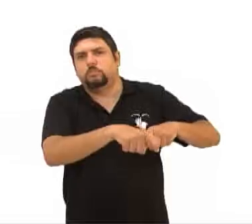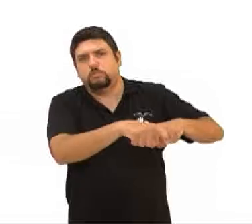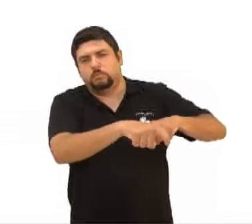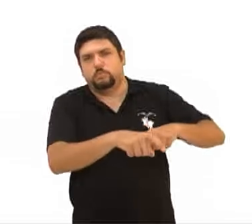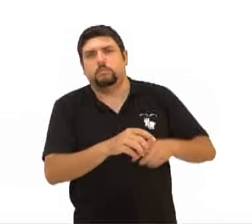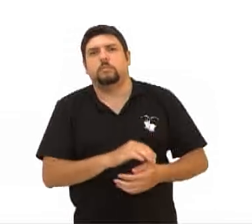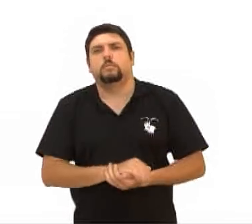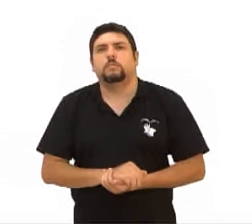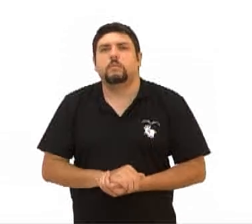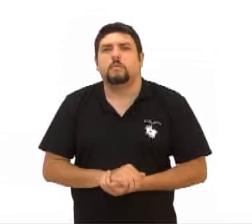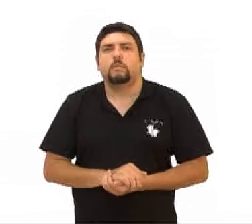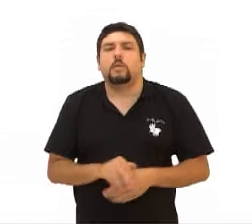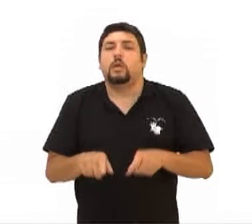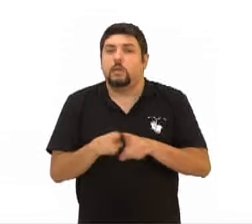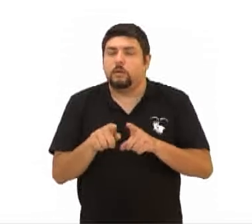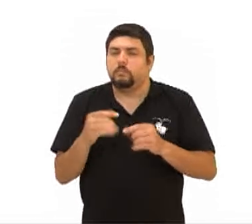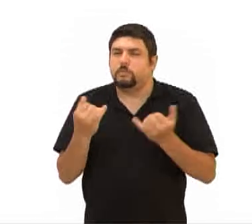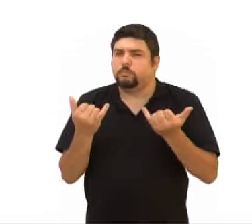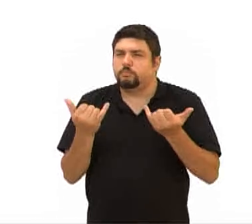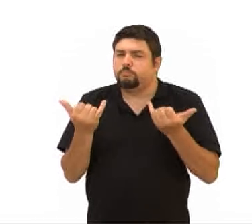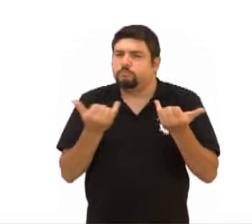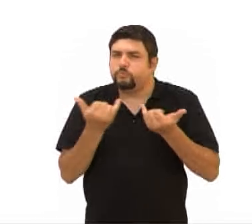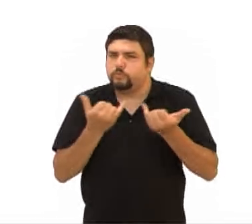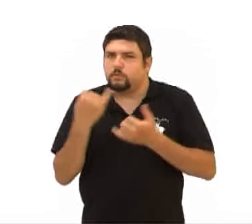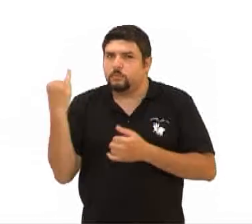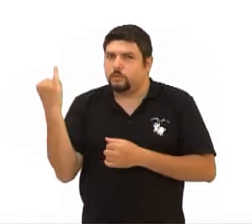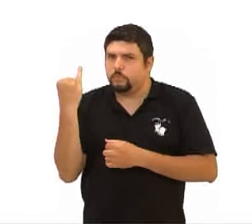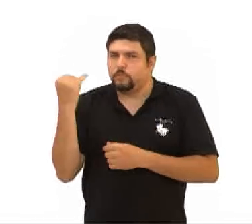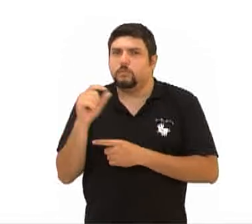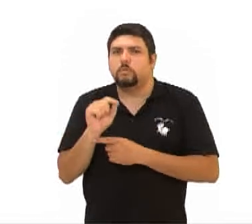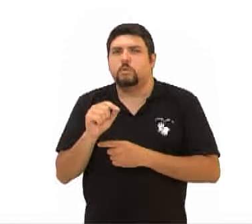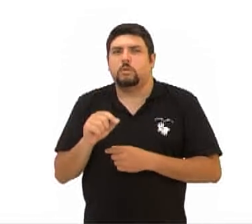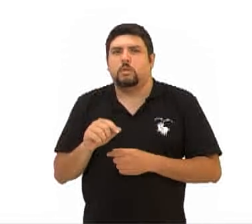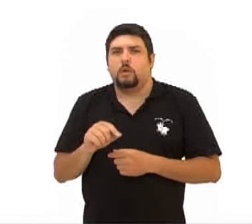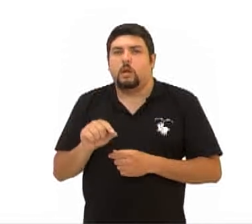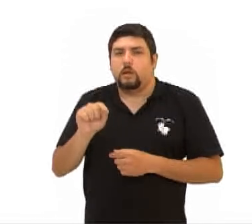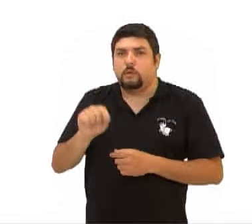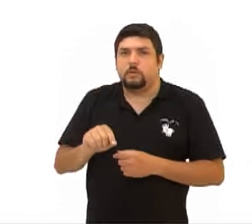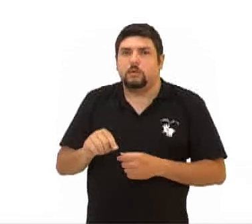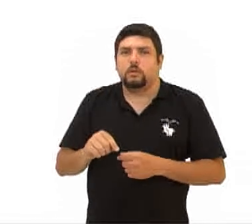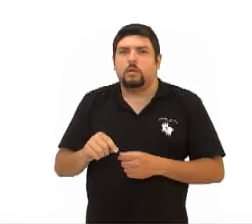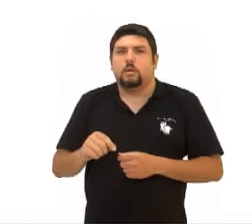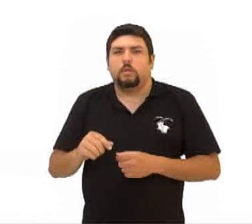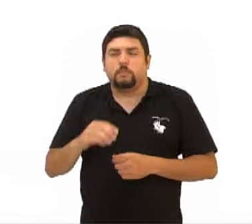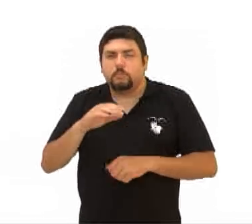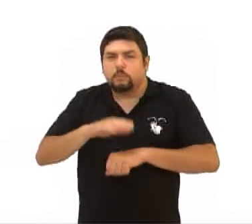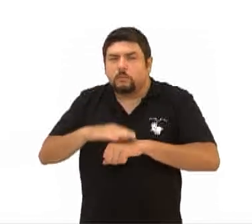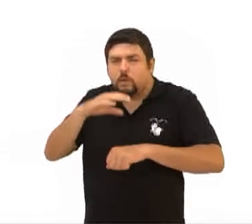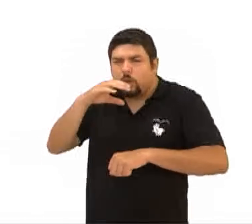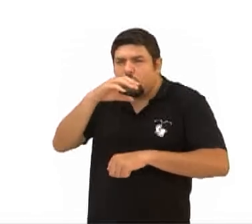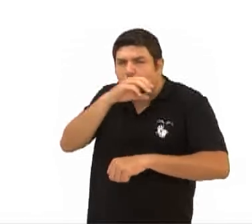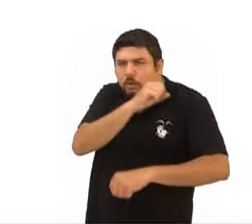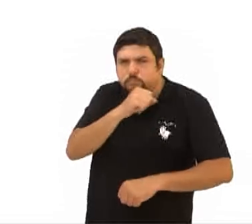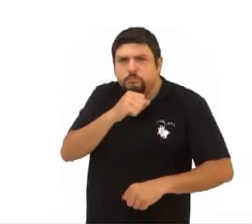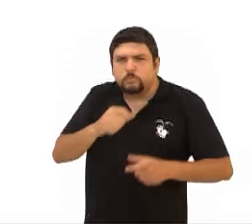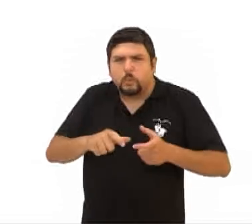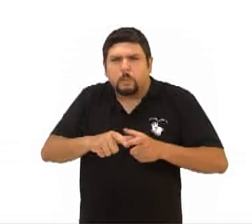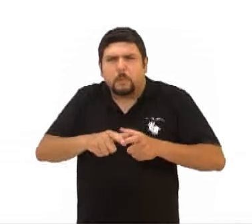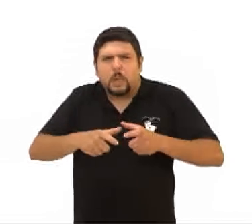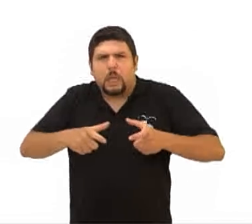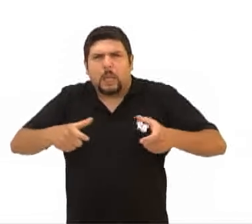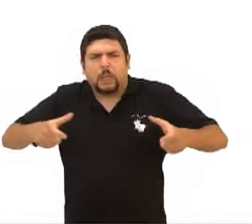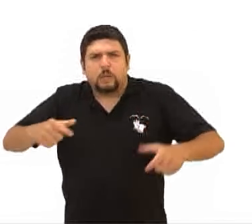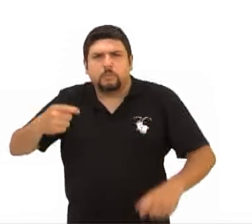Outra informação importante aí sobre Dar es Salaam é o terceiro mais rápido crescimento da África e o 9º mais